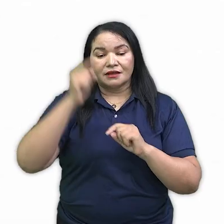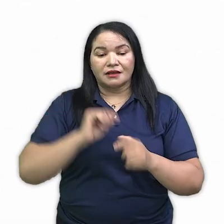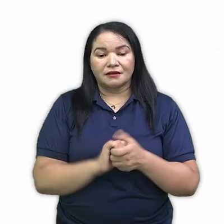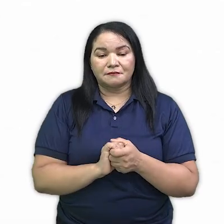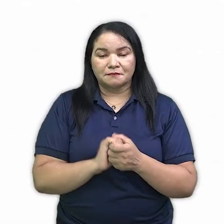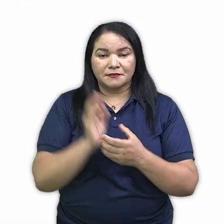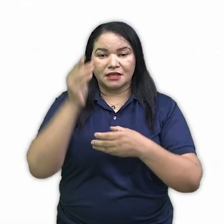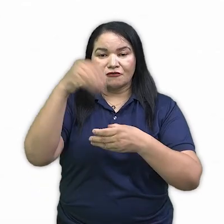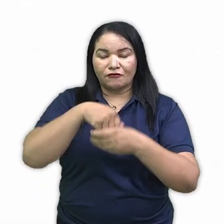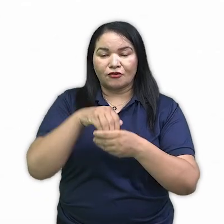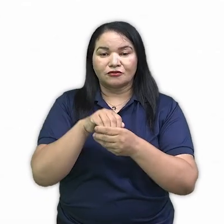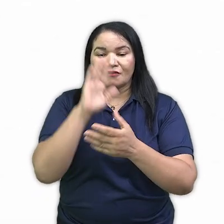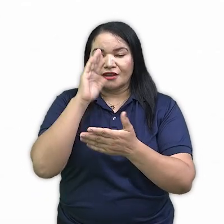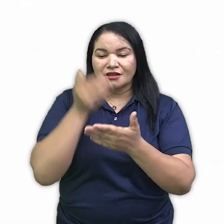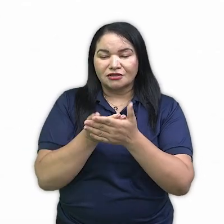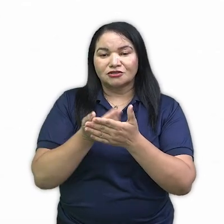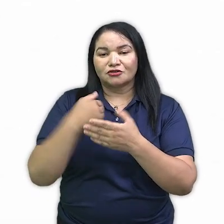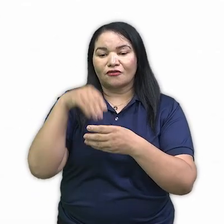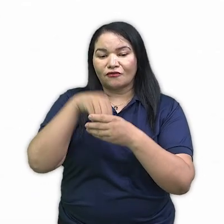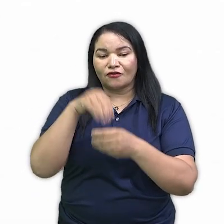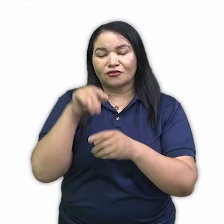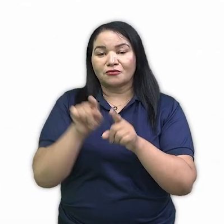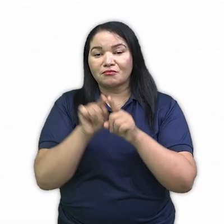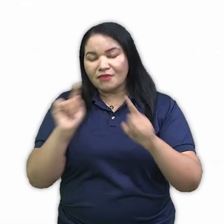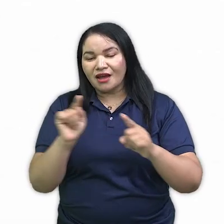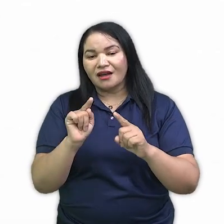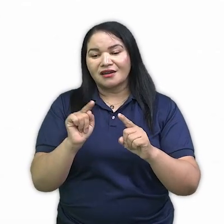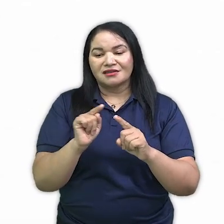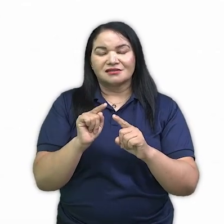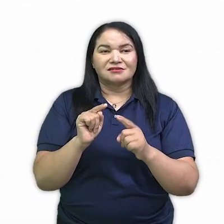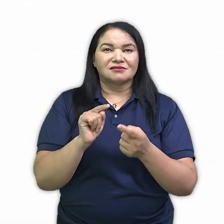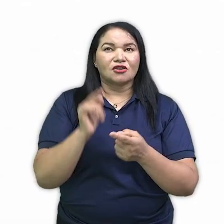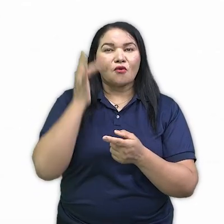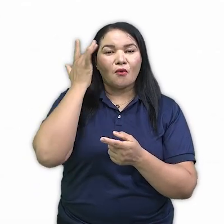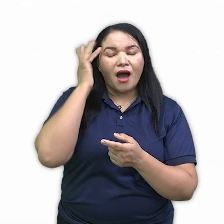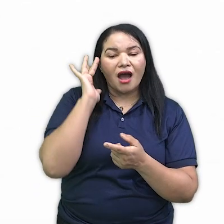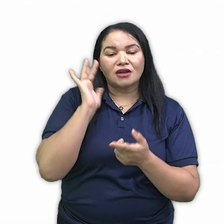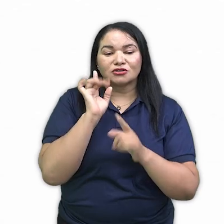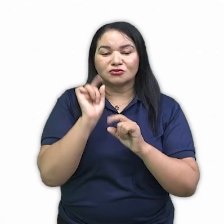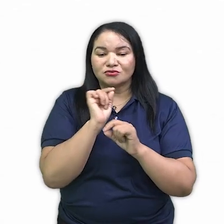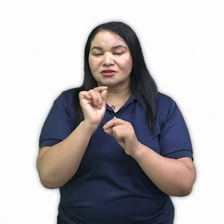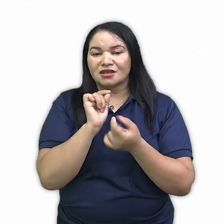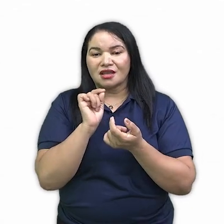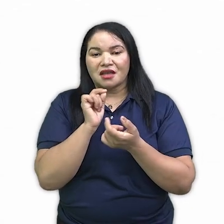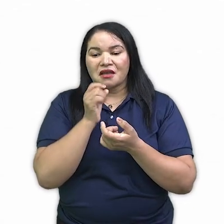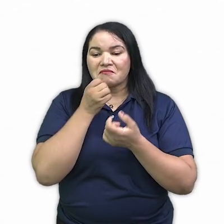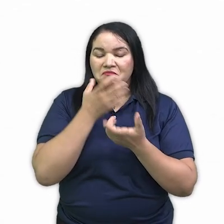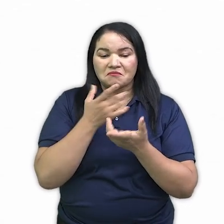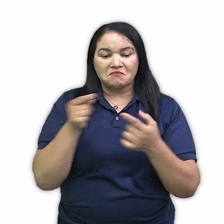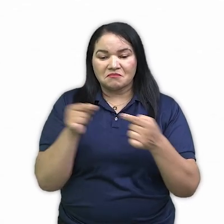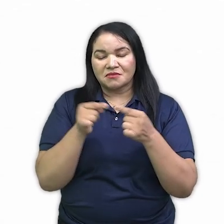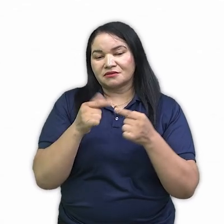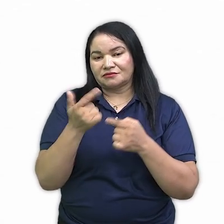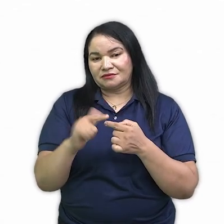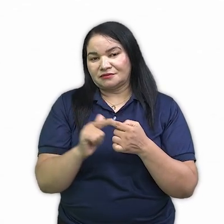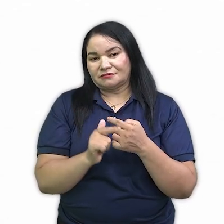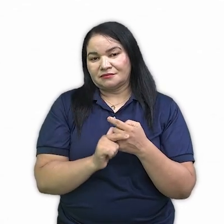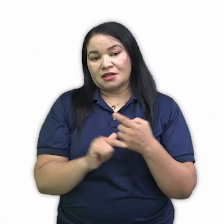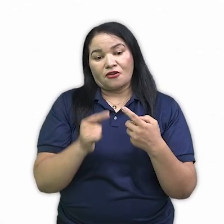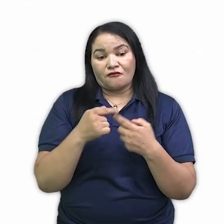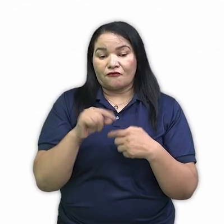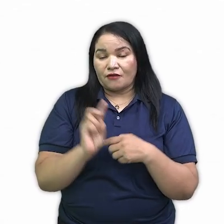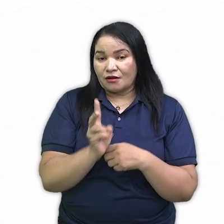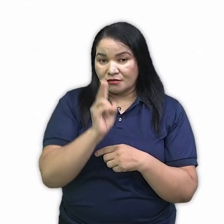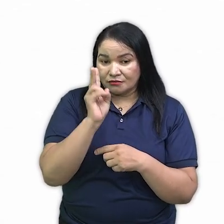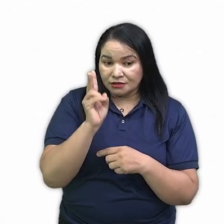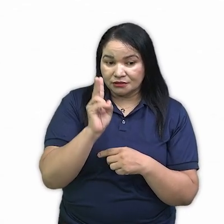essa ideia, né? Eu voto, eu acredito no voto, mas eu acho que não é suficiente. O que o jovem diz? Eles valorizam